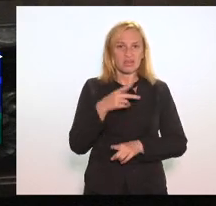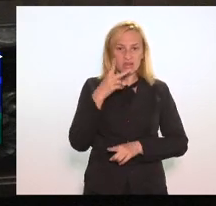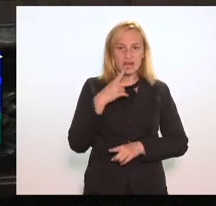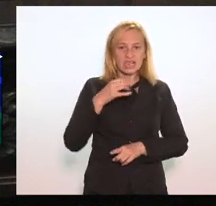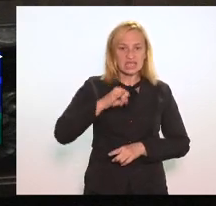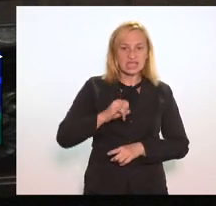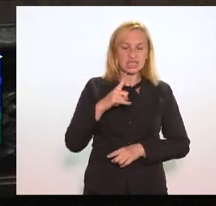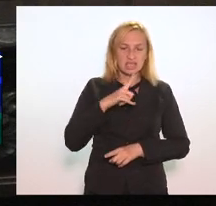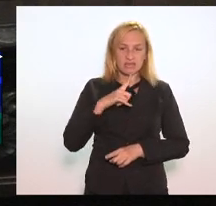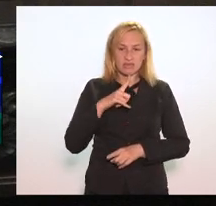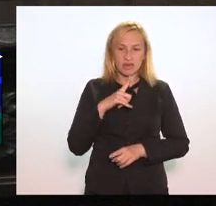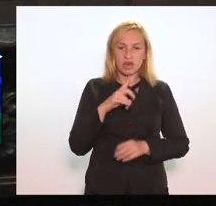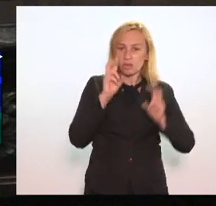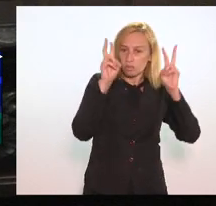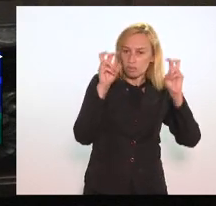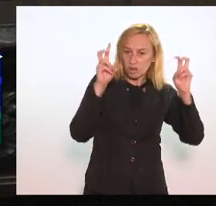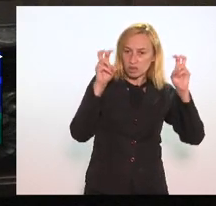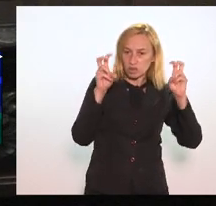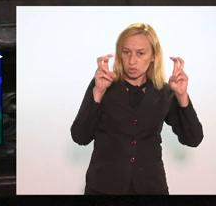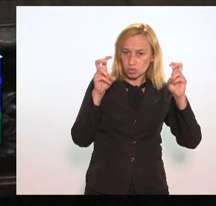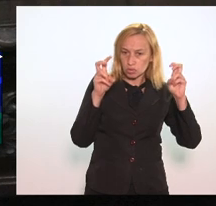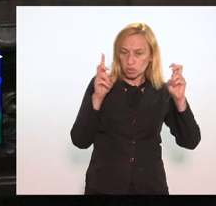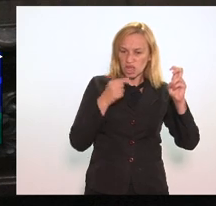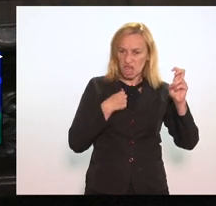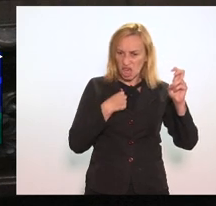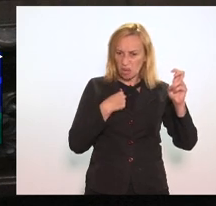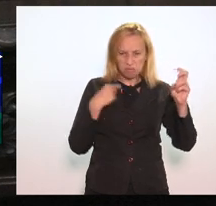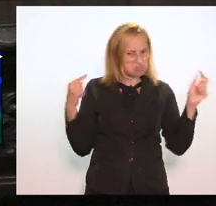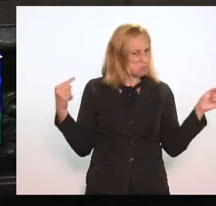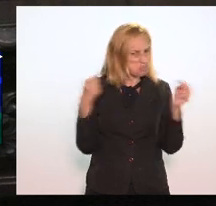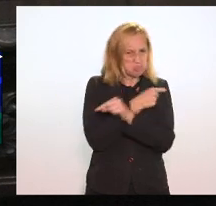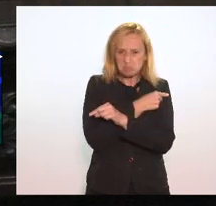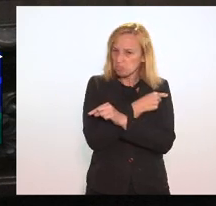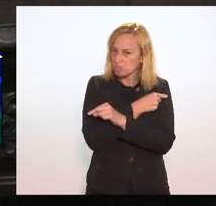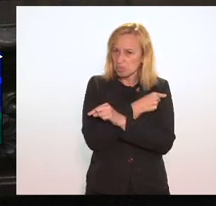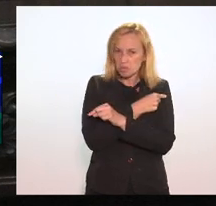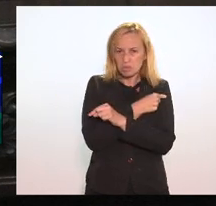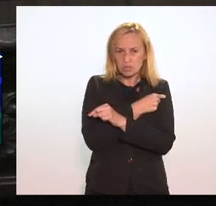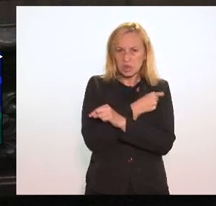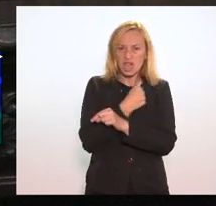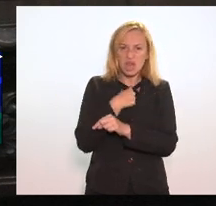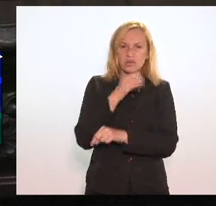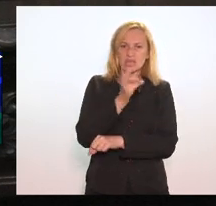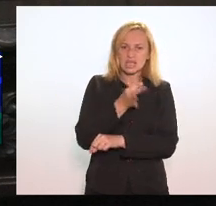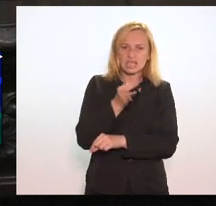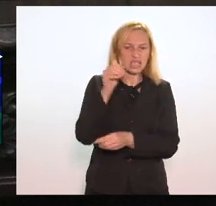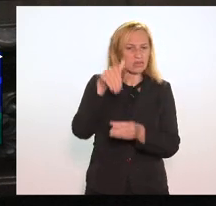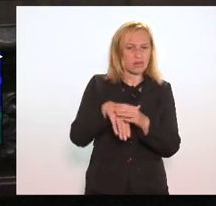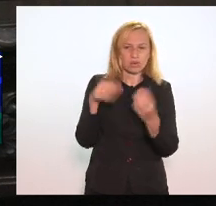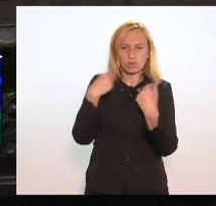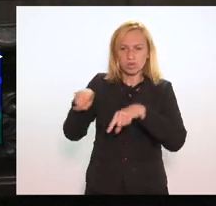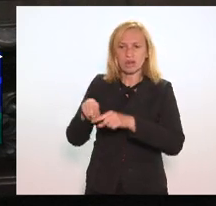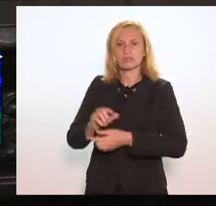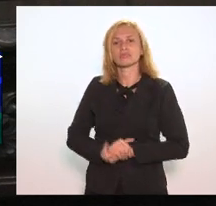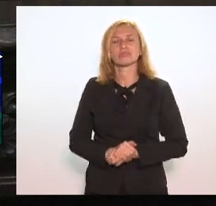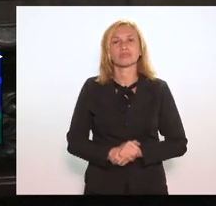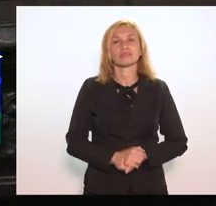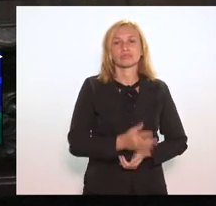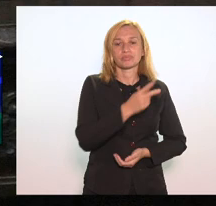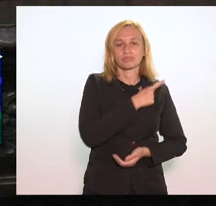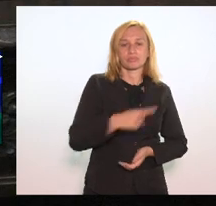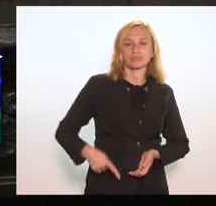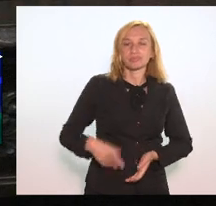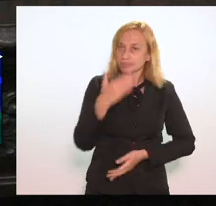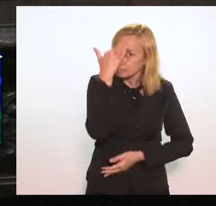vier uma uma matéria que não seja eu não acho louvável Com certeza voltarei o contrário meu